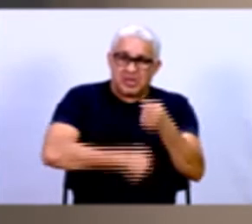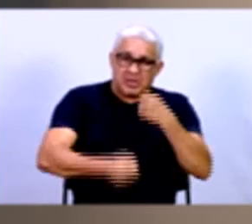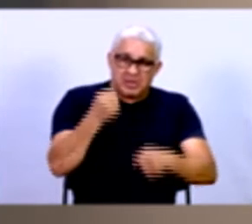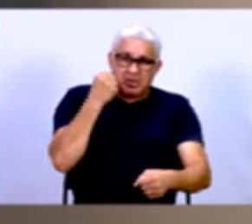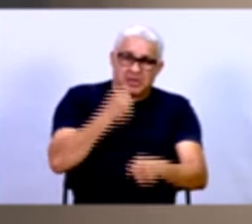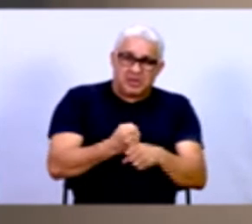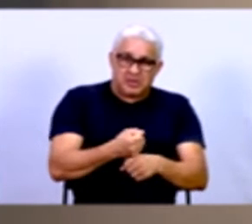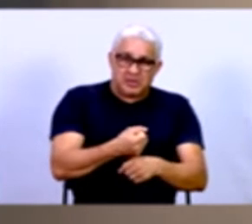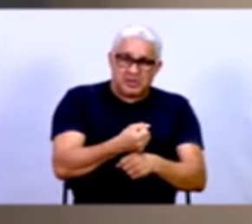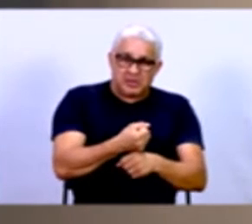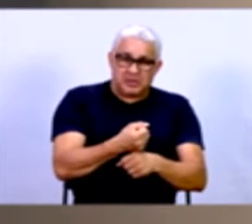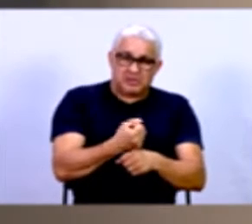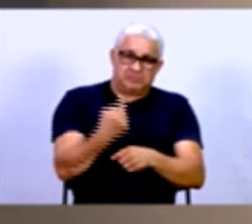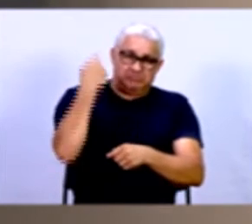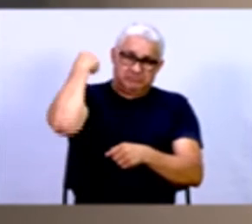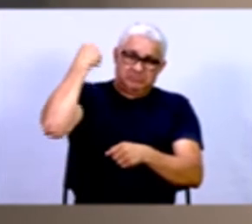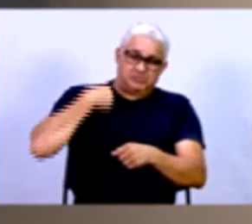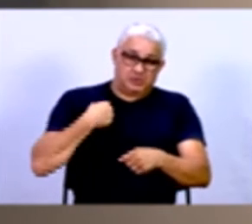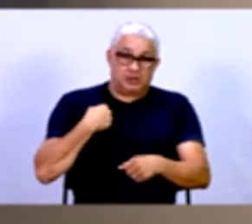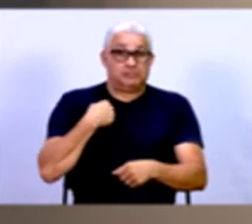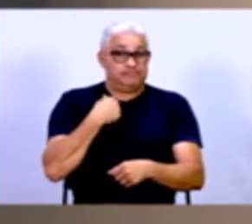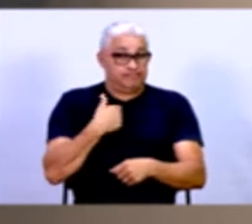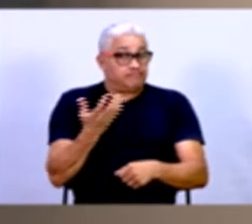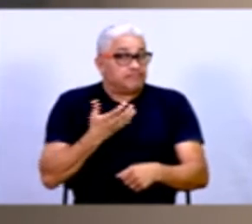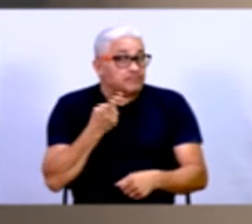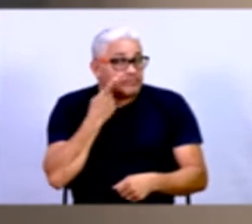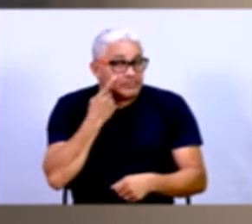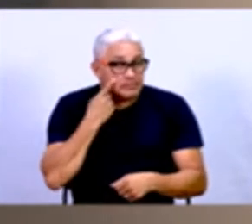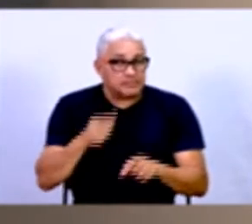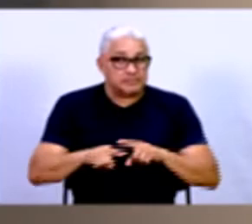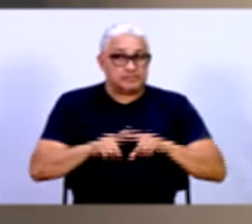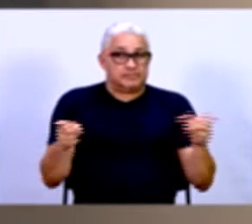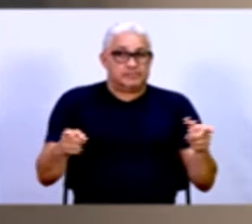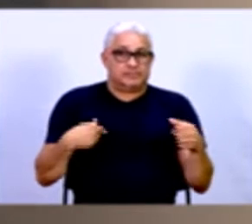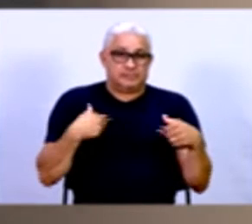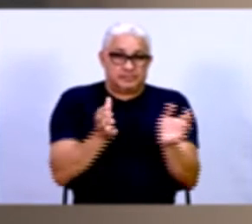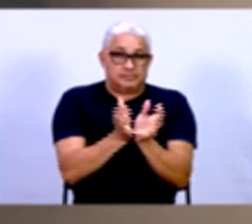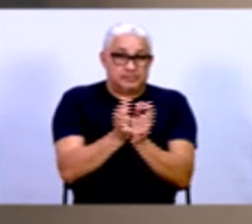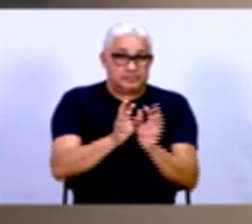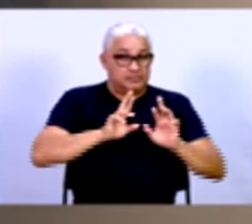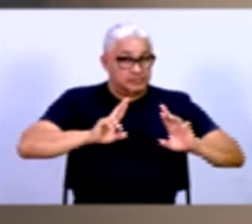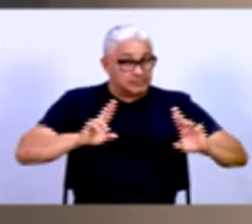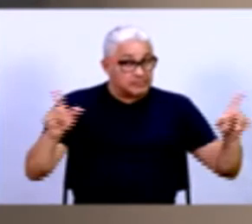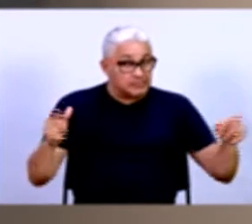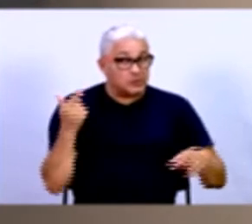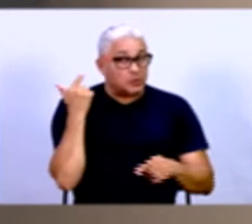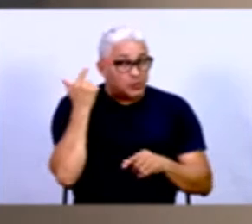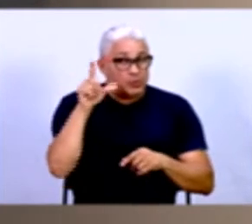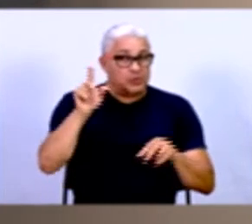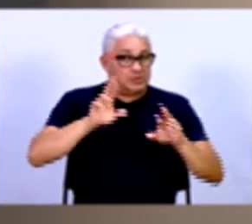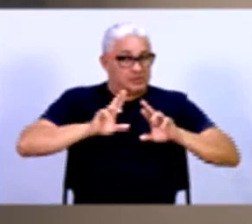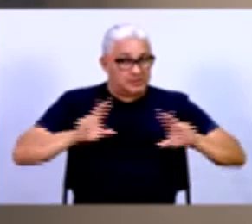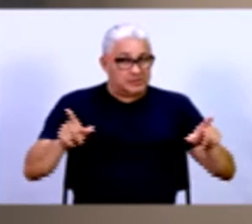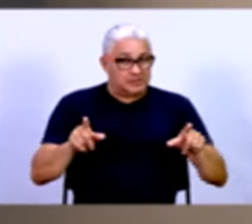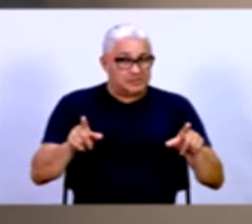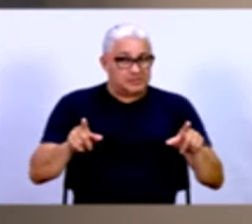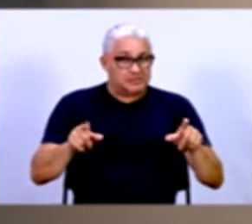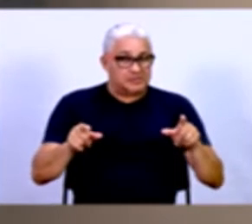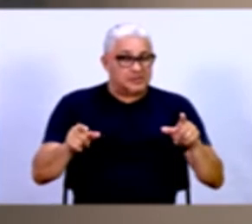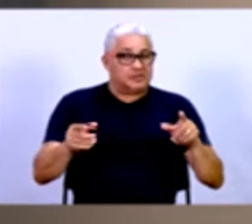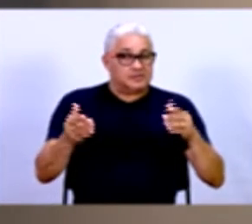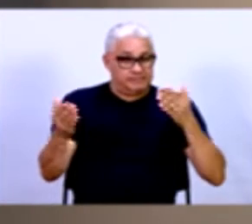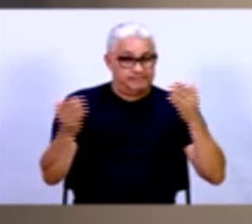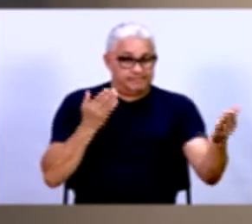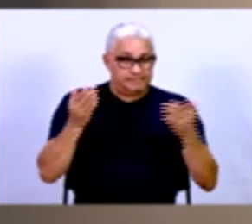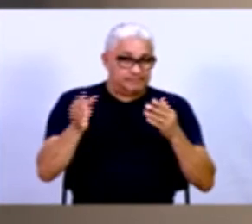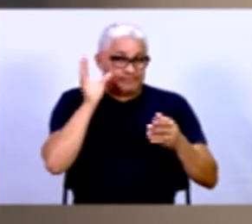como é que ficou? Legal, eu gostaria de ver. Embora hoje a nossa turma seja outra, mas seria interessante eu comparar o resultado com uma turma que estava